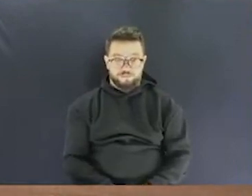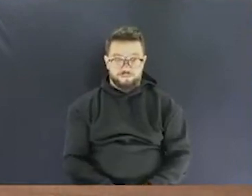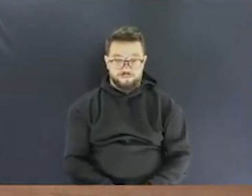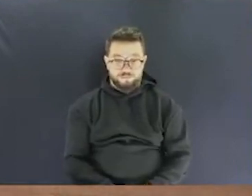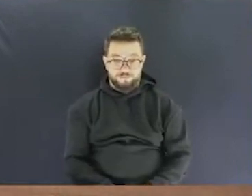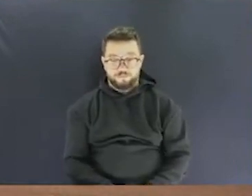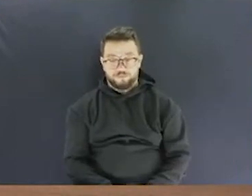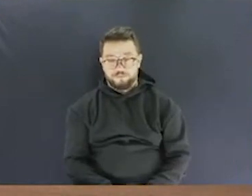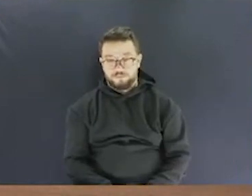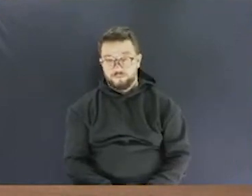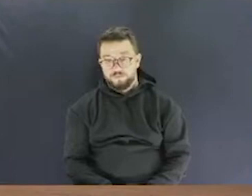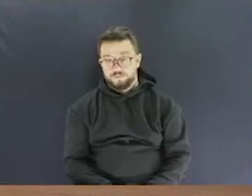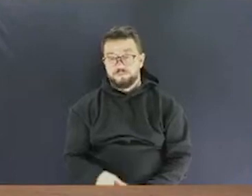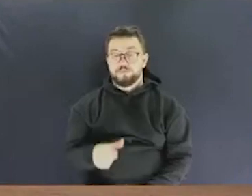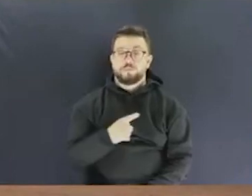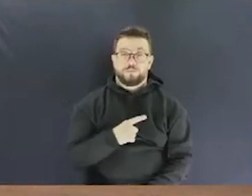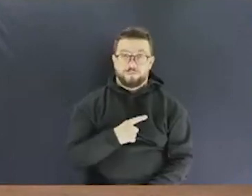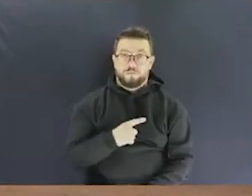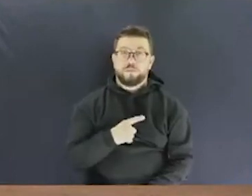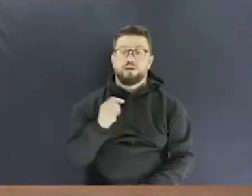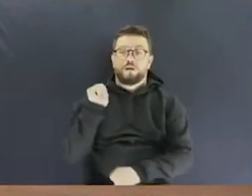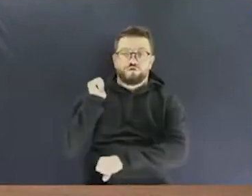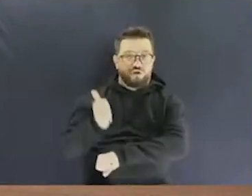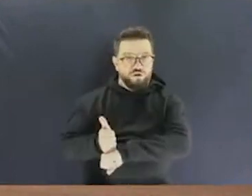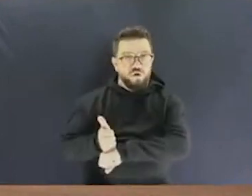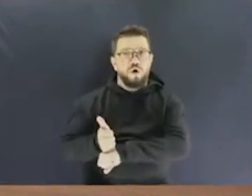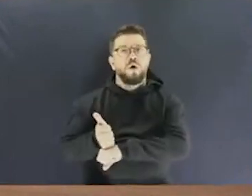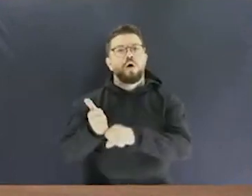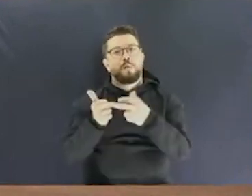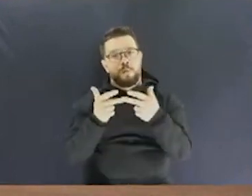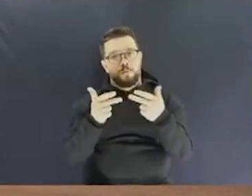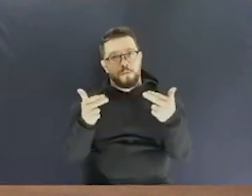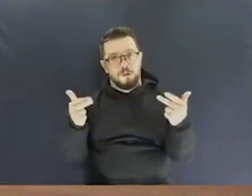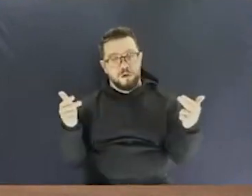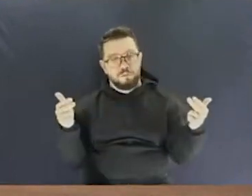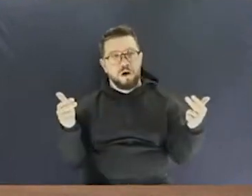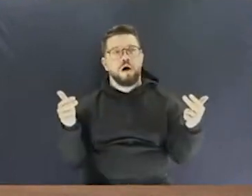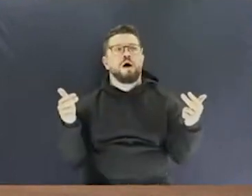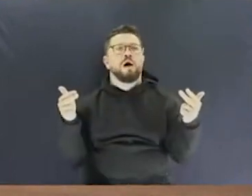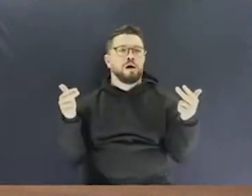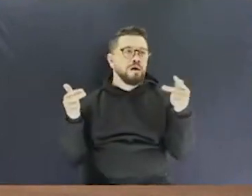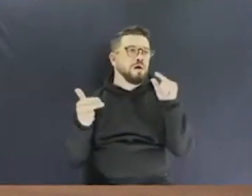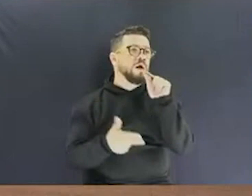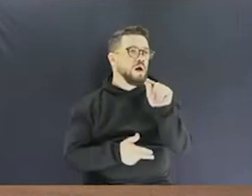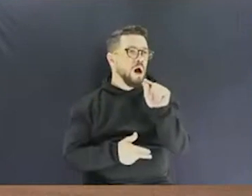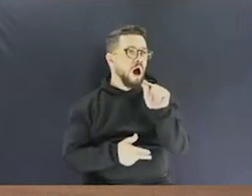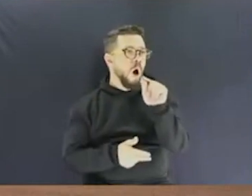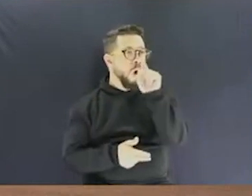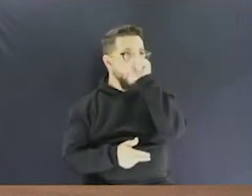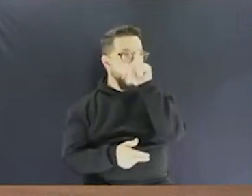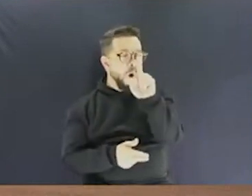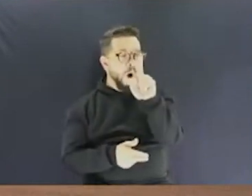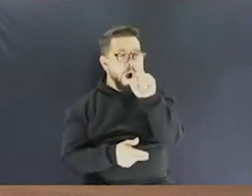as escolas, as próprias diretoras e professoras dizem isso, né, que todas as escolas precisam ter pelo menos uma turma em ensino integral, mas às vezes a